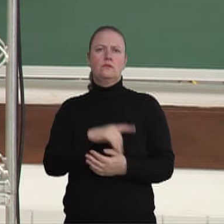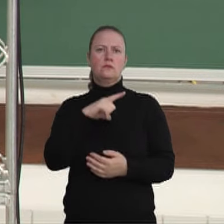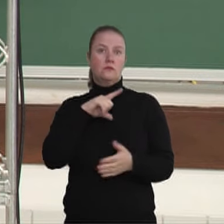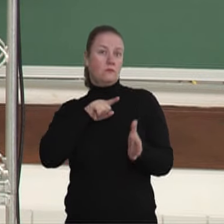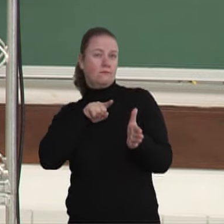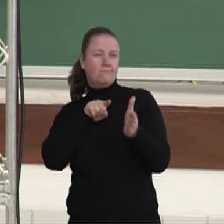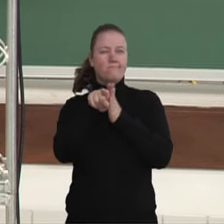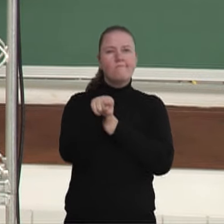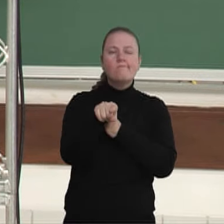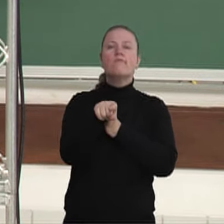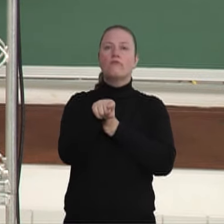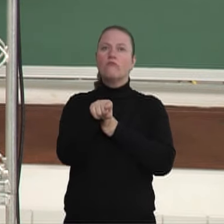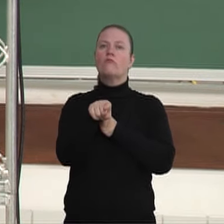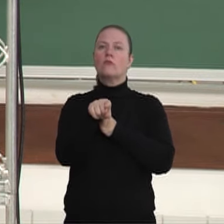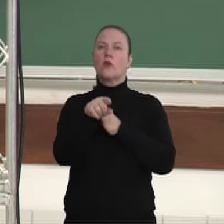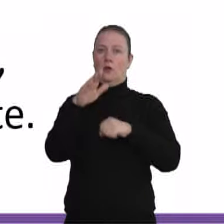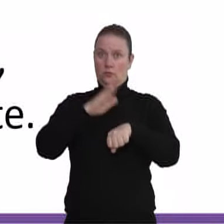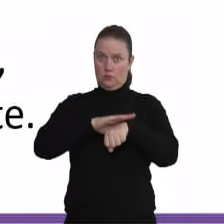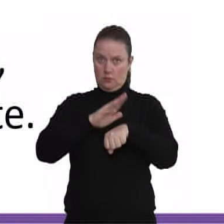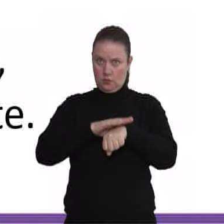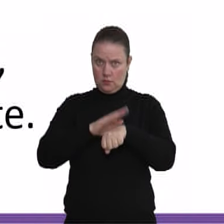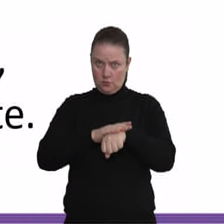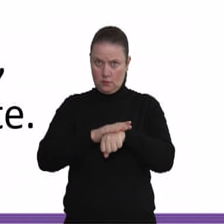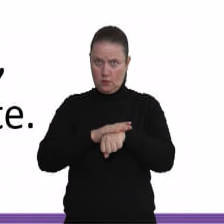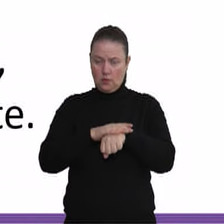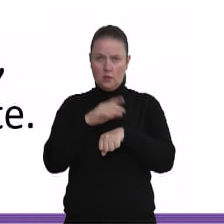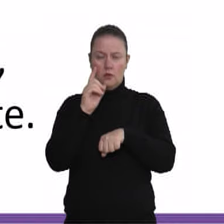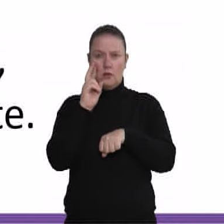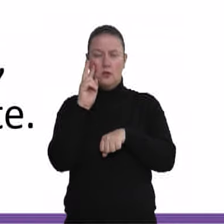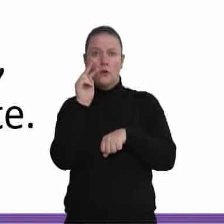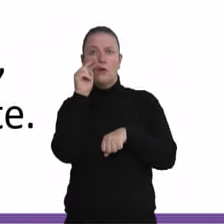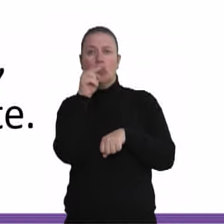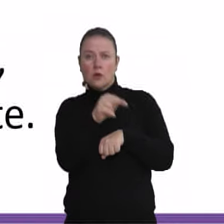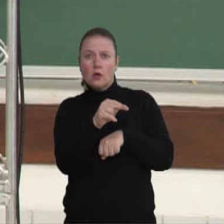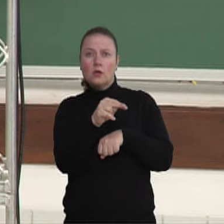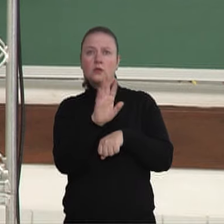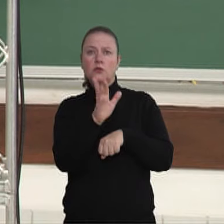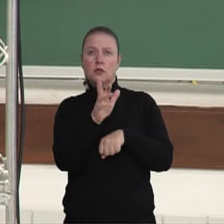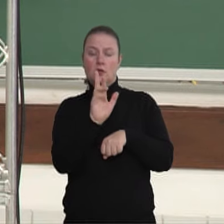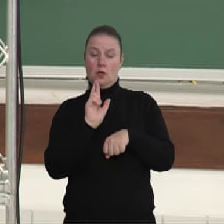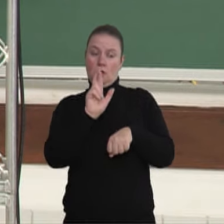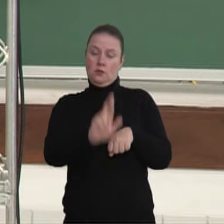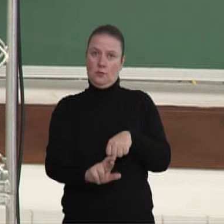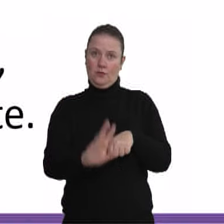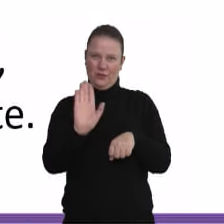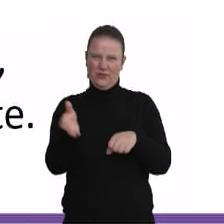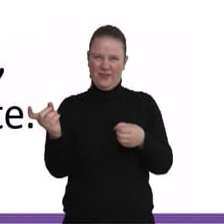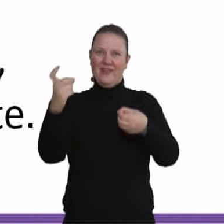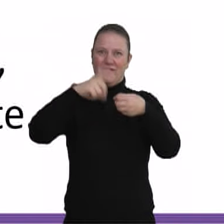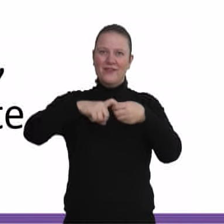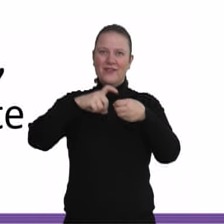quiz. Então aqui, ó, vou dar um tempinho para vocês estarem dando uma olhada ali para estar respondendo e já voltamos aí na questão.